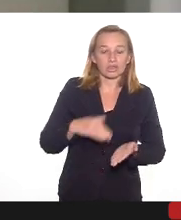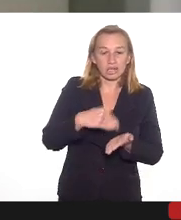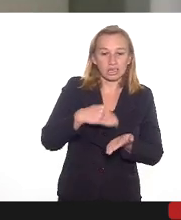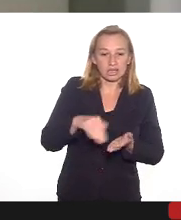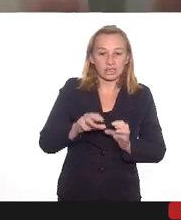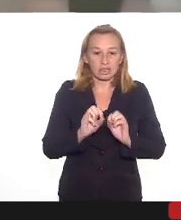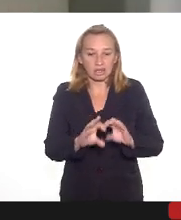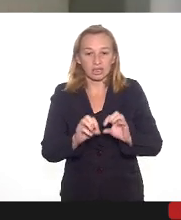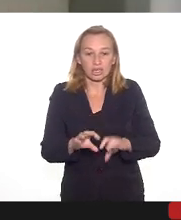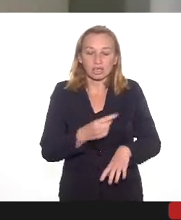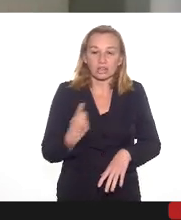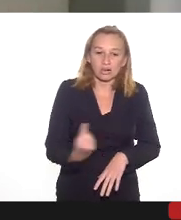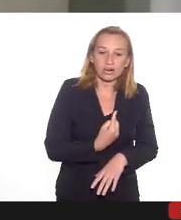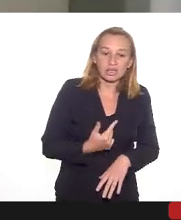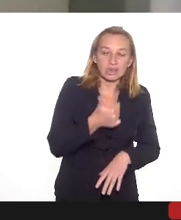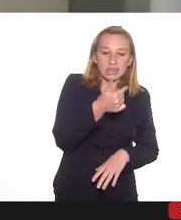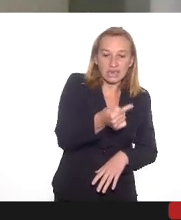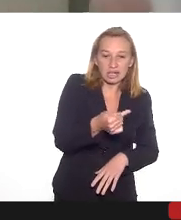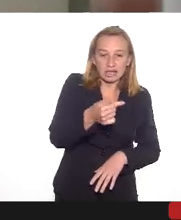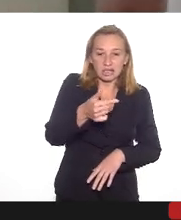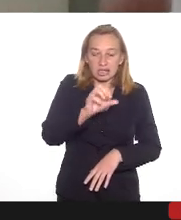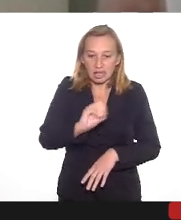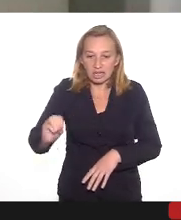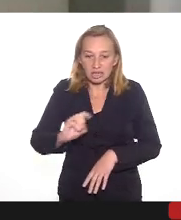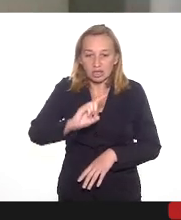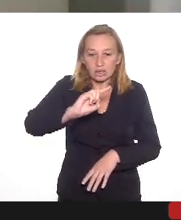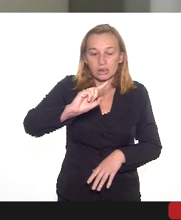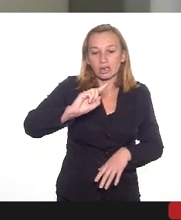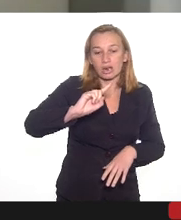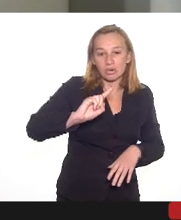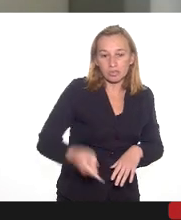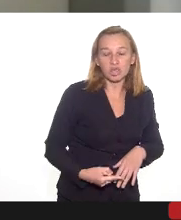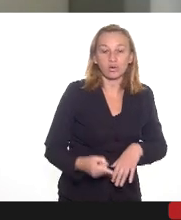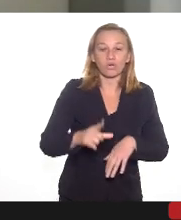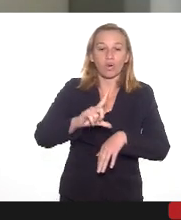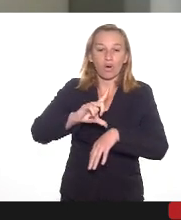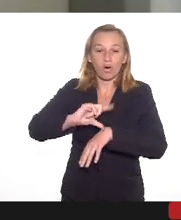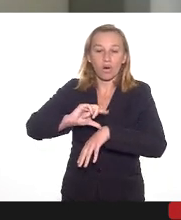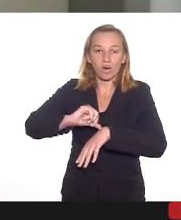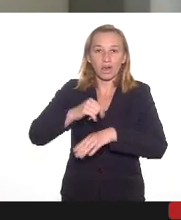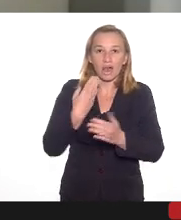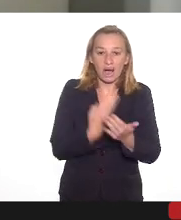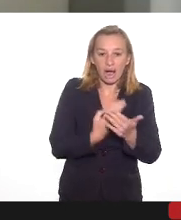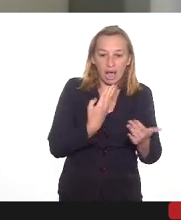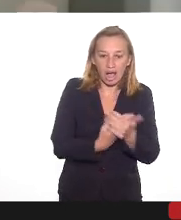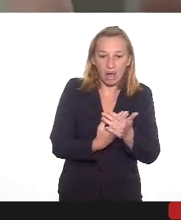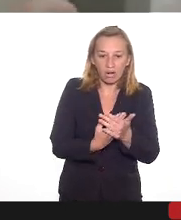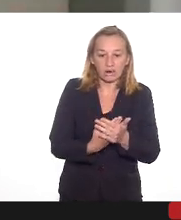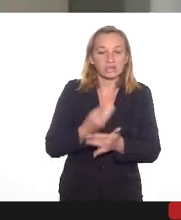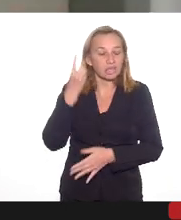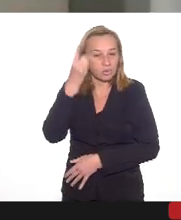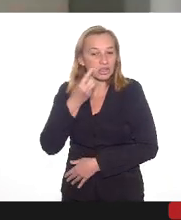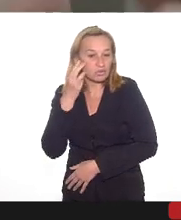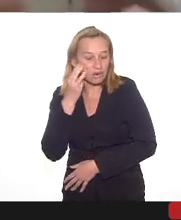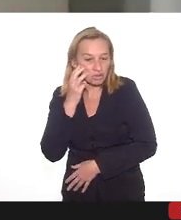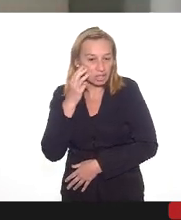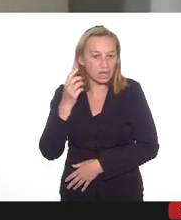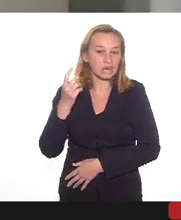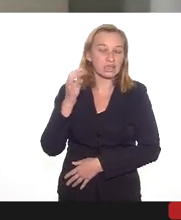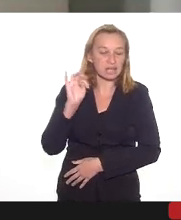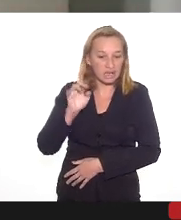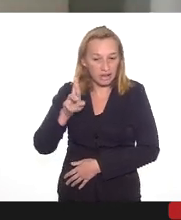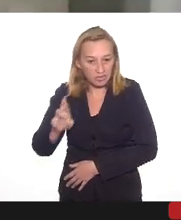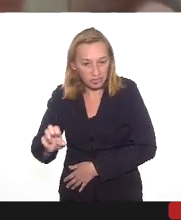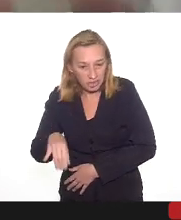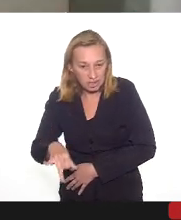nossas 700 mil horas-aulas, Valdec, deputado Serafini, deputado Bontempo, deputada Dani, a rede tem 700